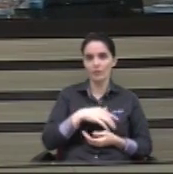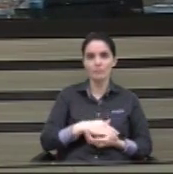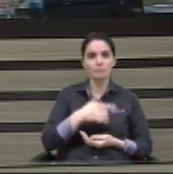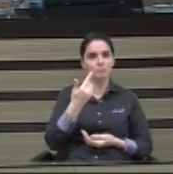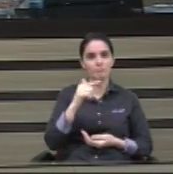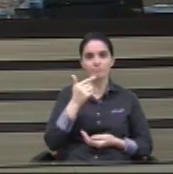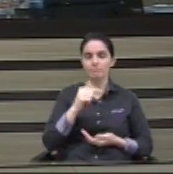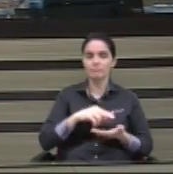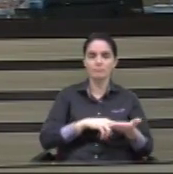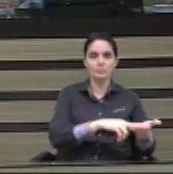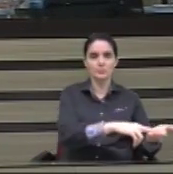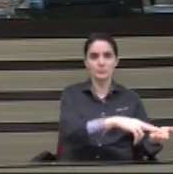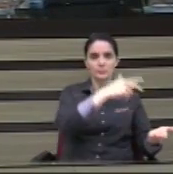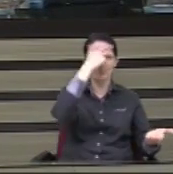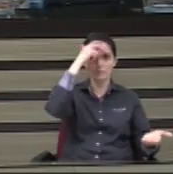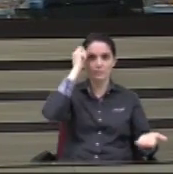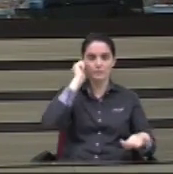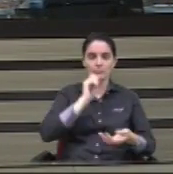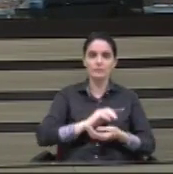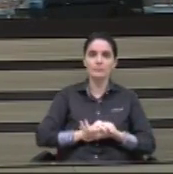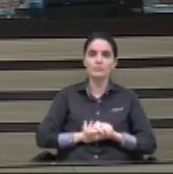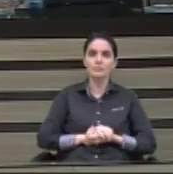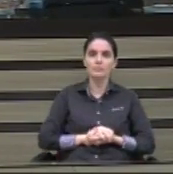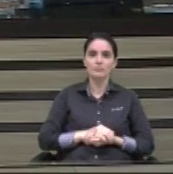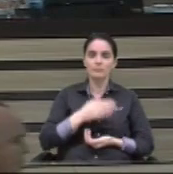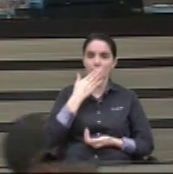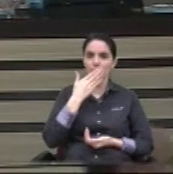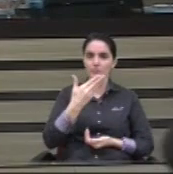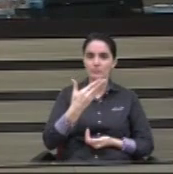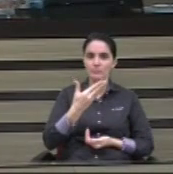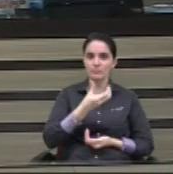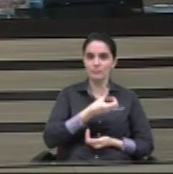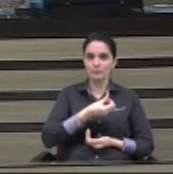Não havendo, encaminhe-se ao executivo. Requerimento